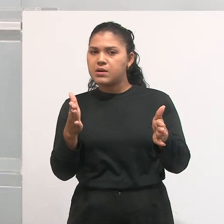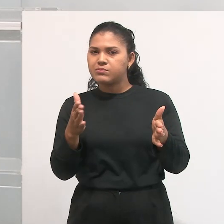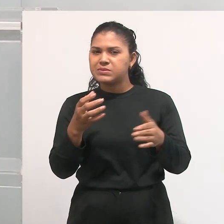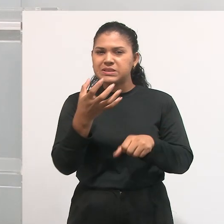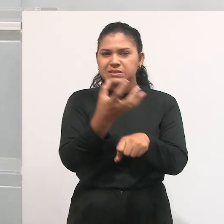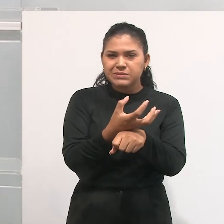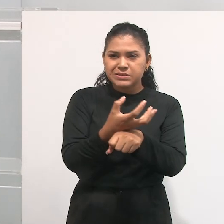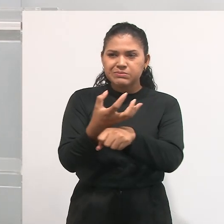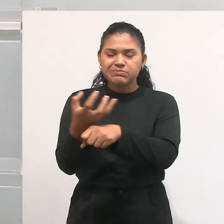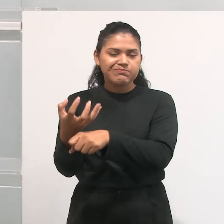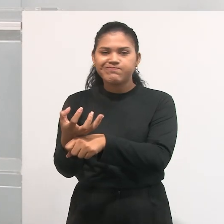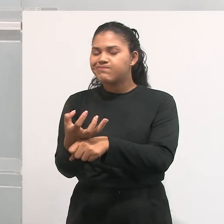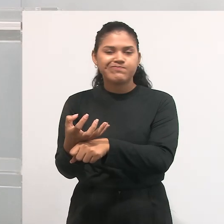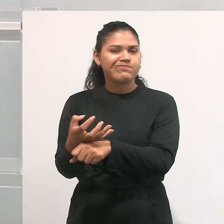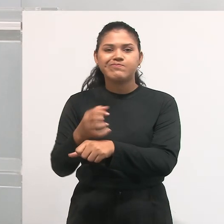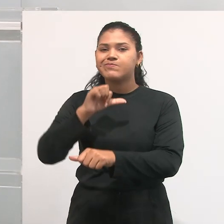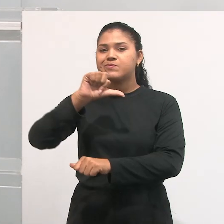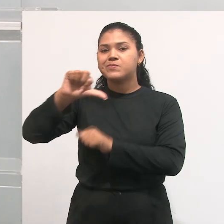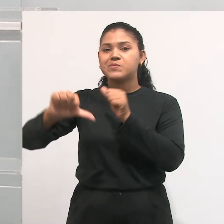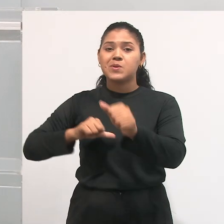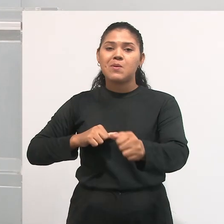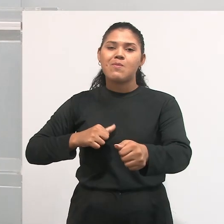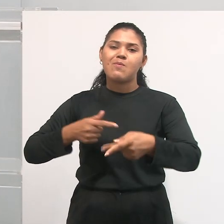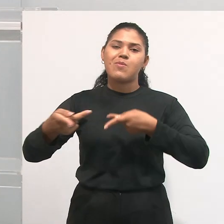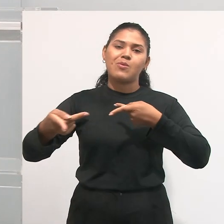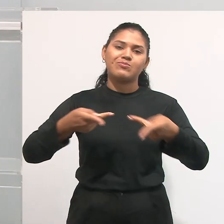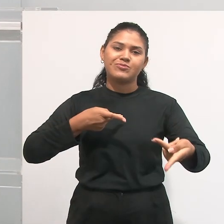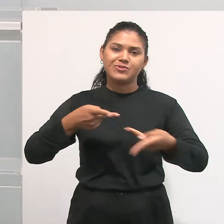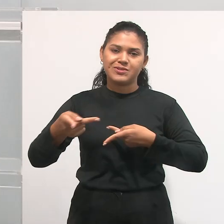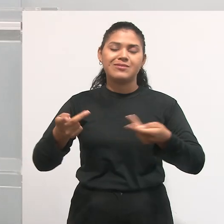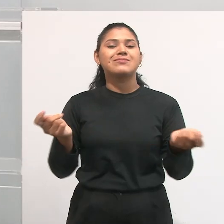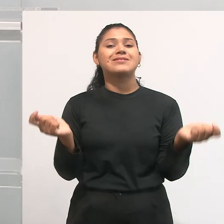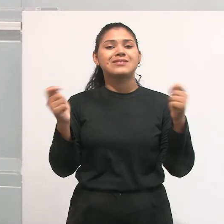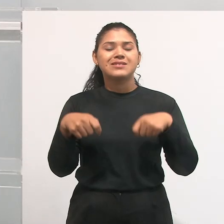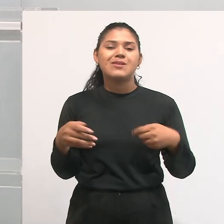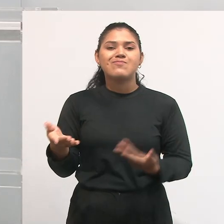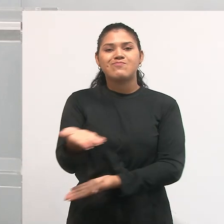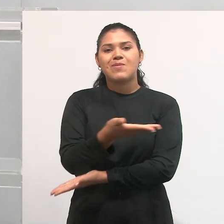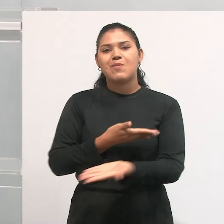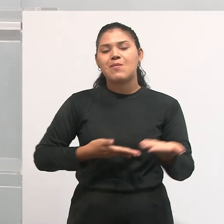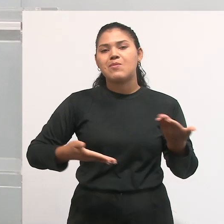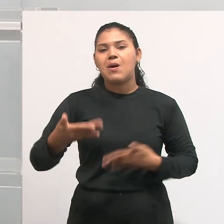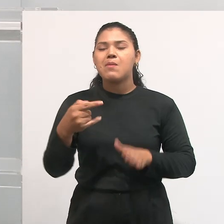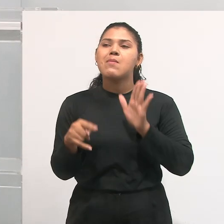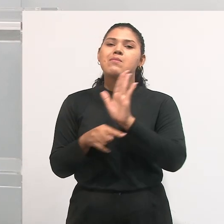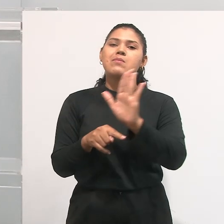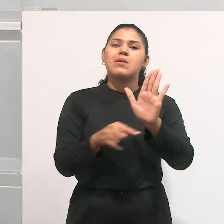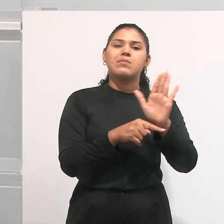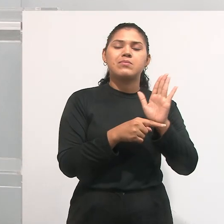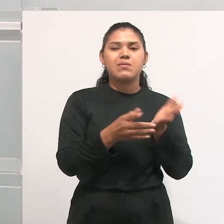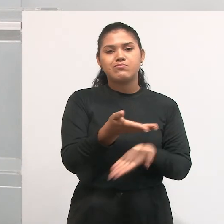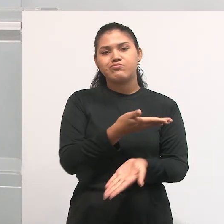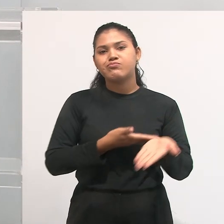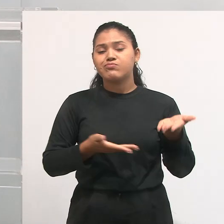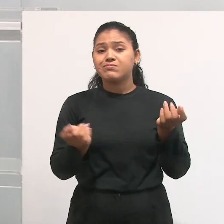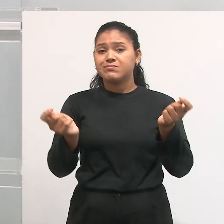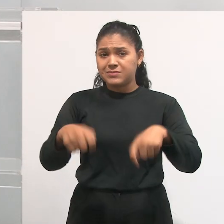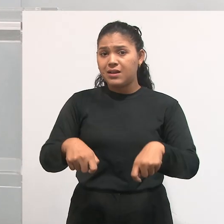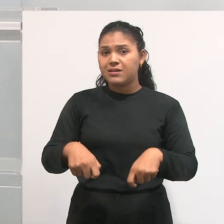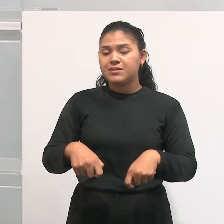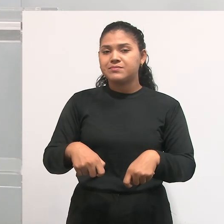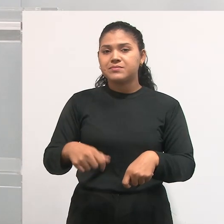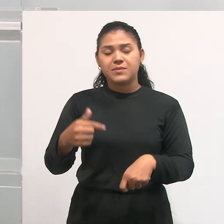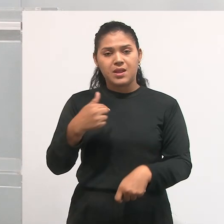deve ser por projetos, ou seja, por ações que transformam a realidade, que é a perspectiva pós-crítica do currículo.